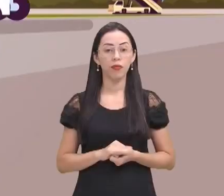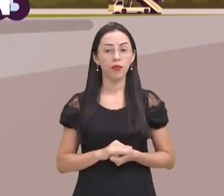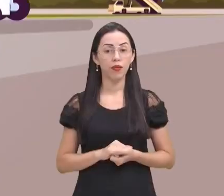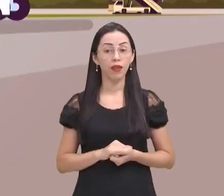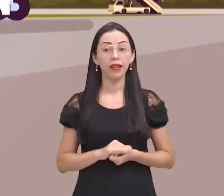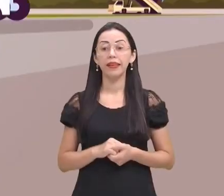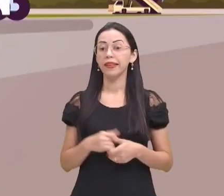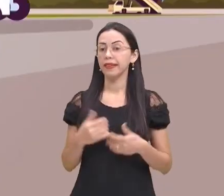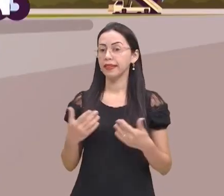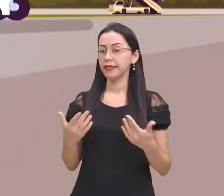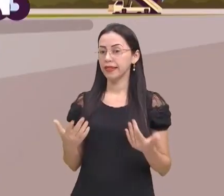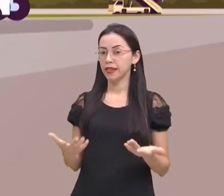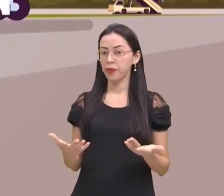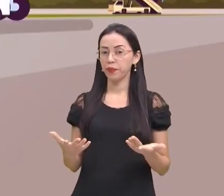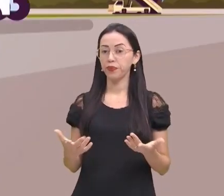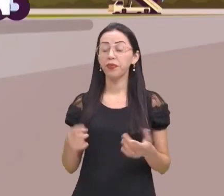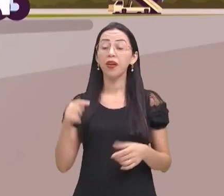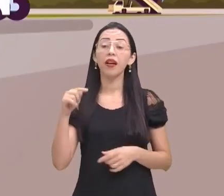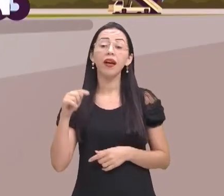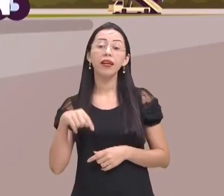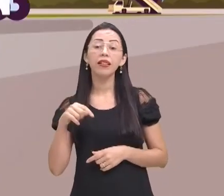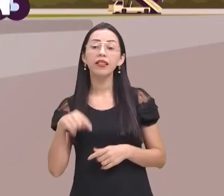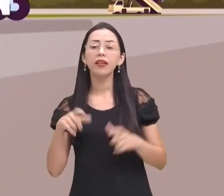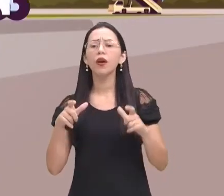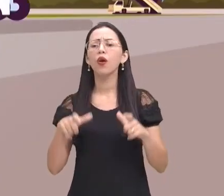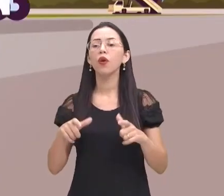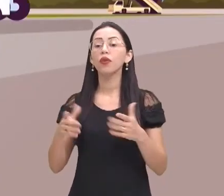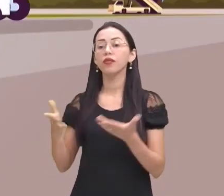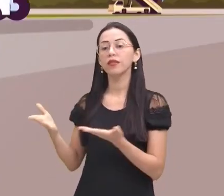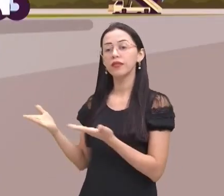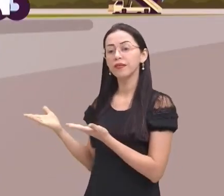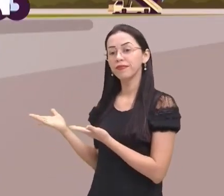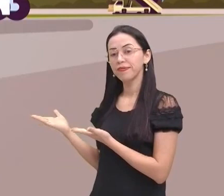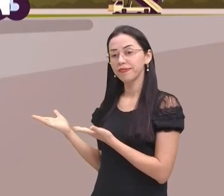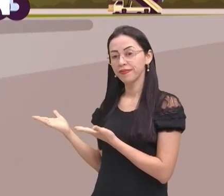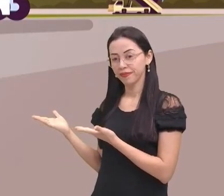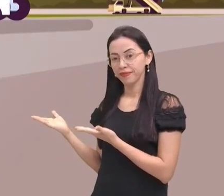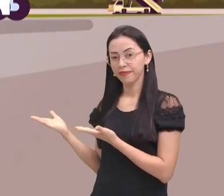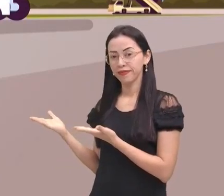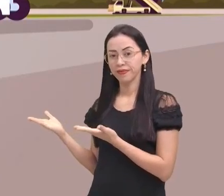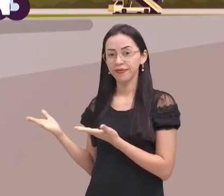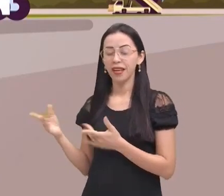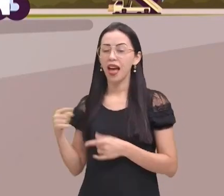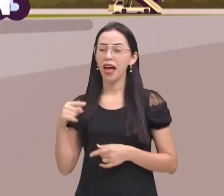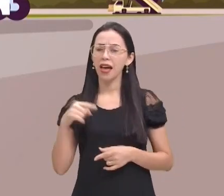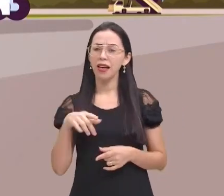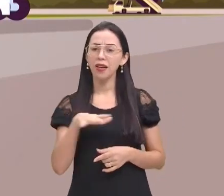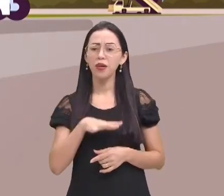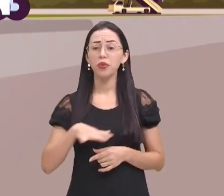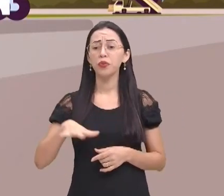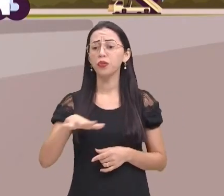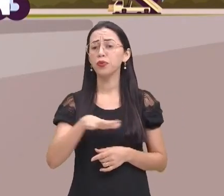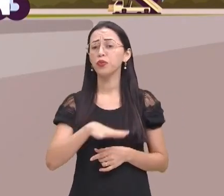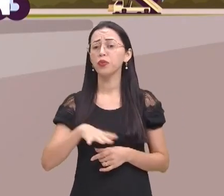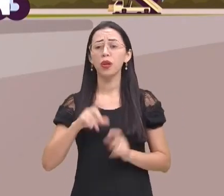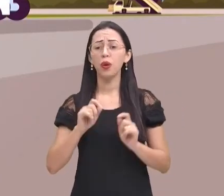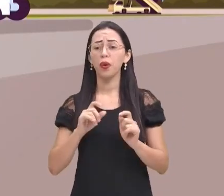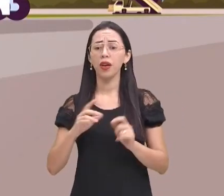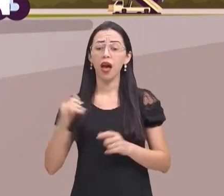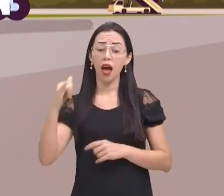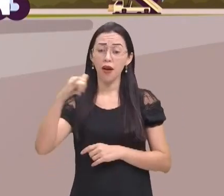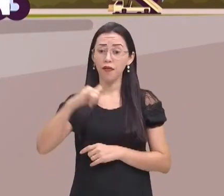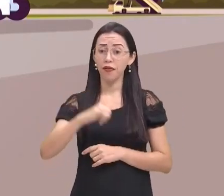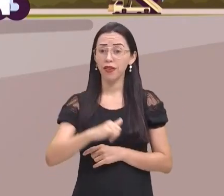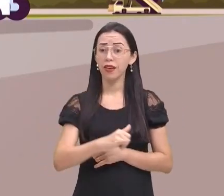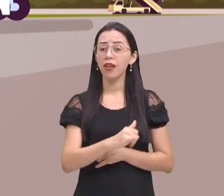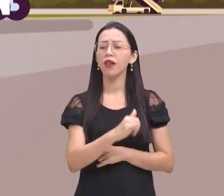Crianças, aonde é que nós estamos? Nós estamos em um aeroporto. No aeroporto nós fazemos o quê? Você